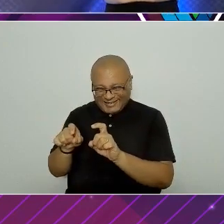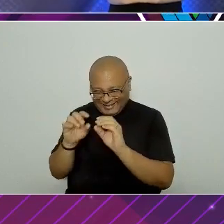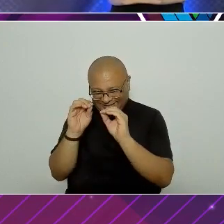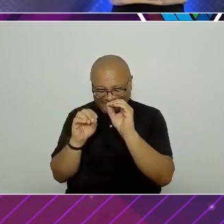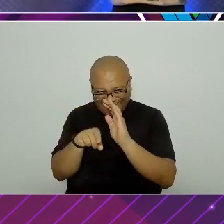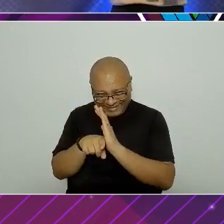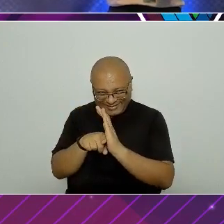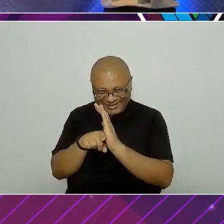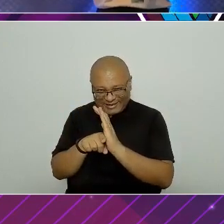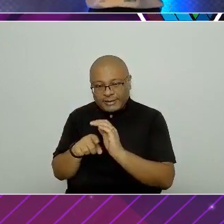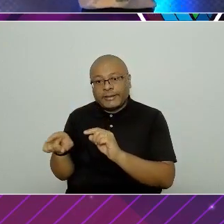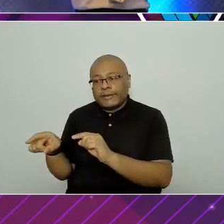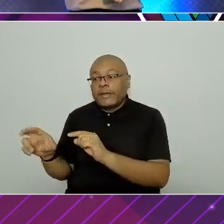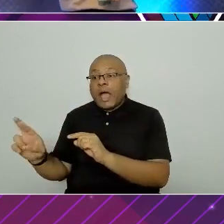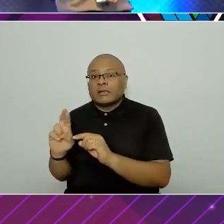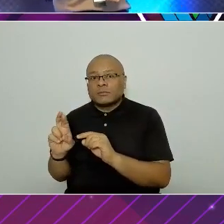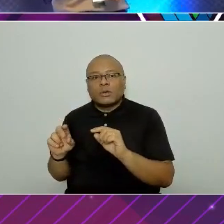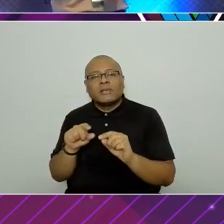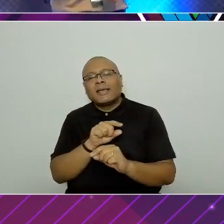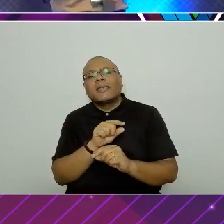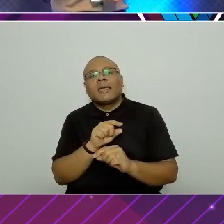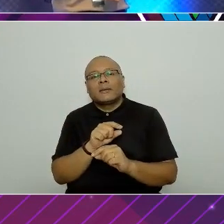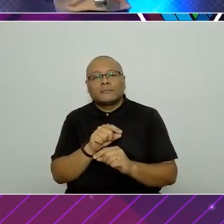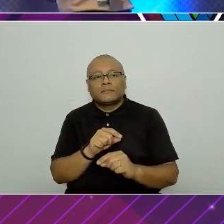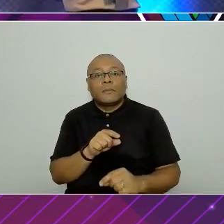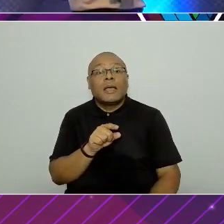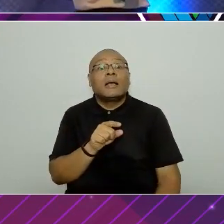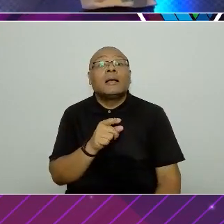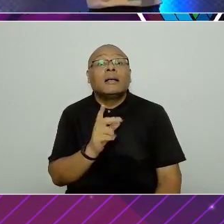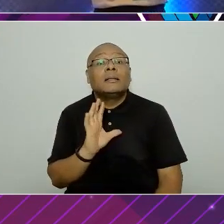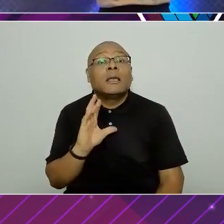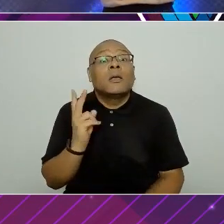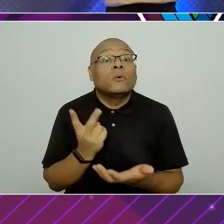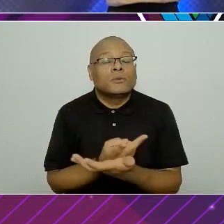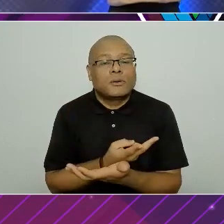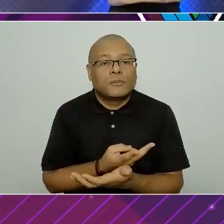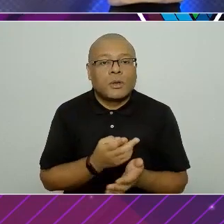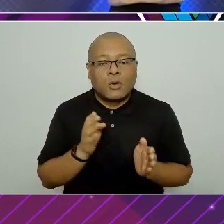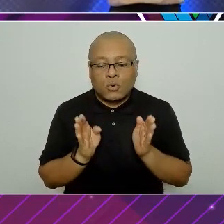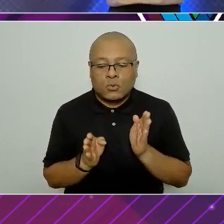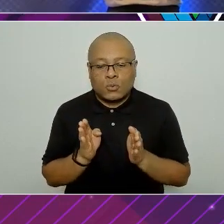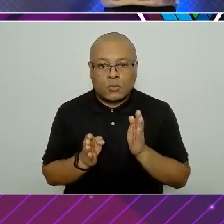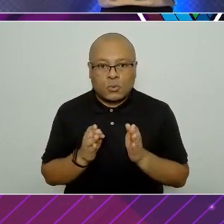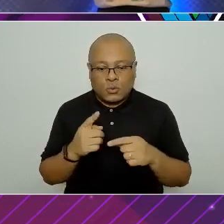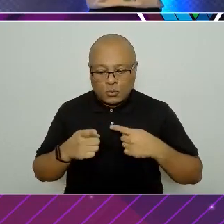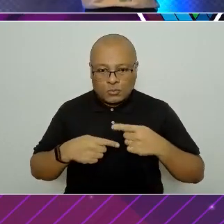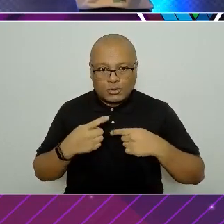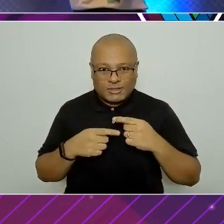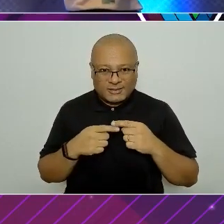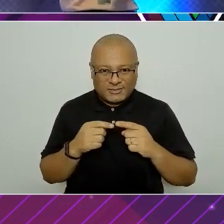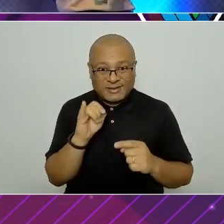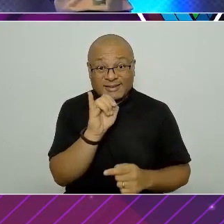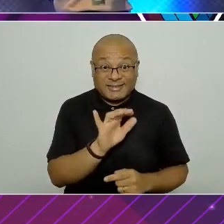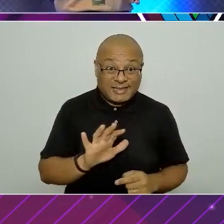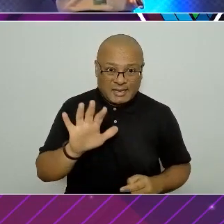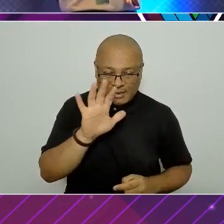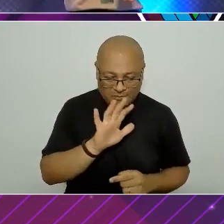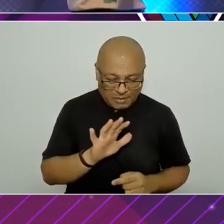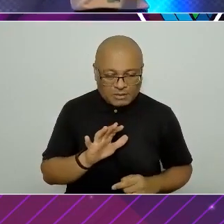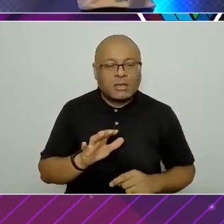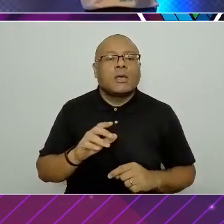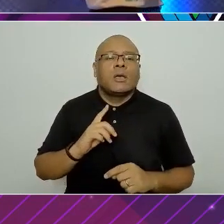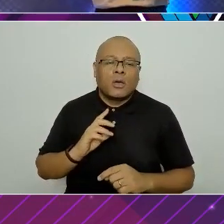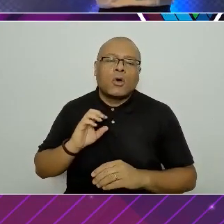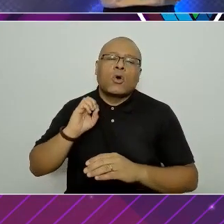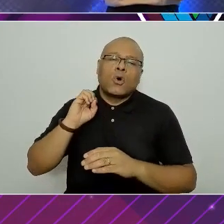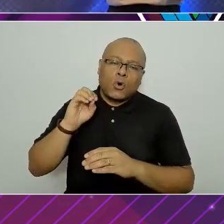né? Quem que é essa pessoa? E aí, durante o processamento dela, né, eu também insiro uma